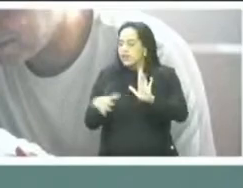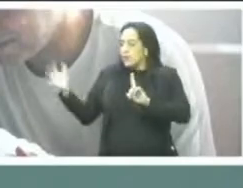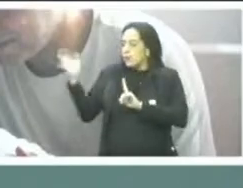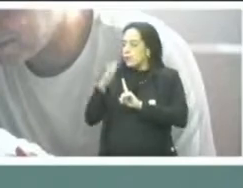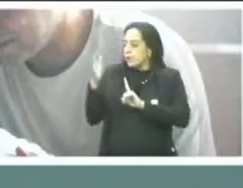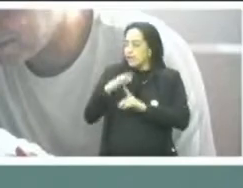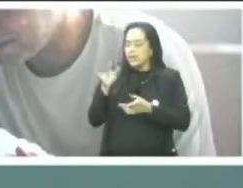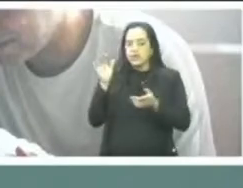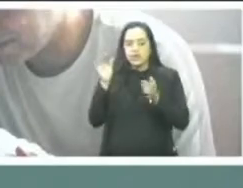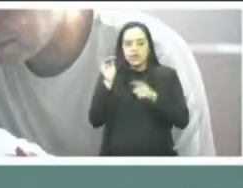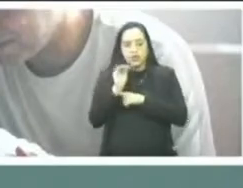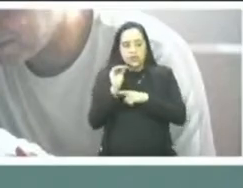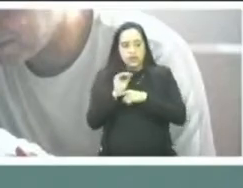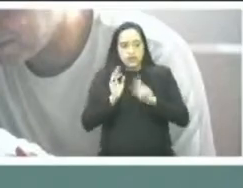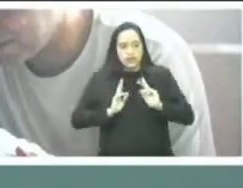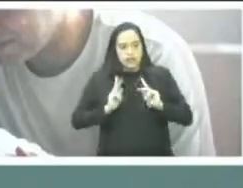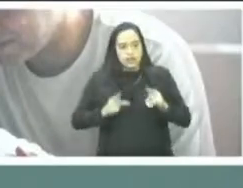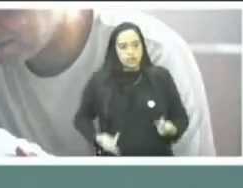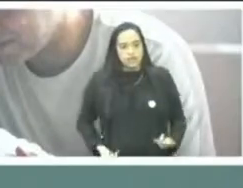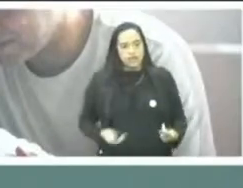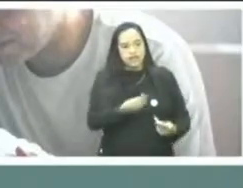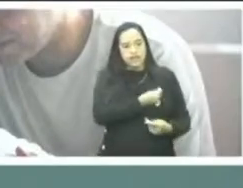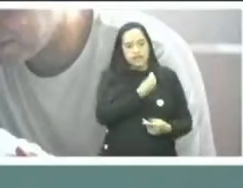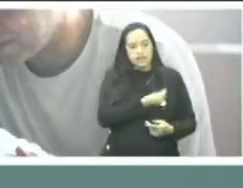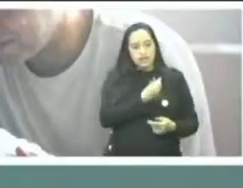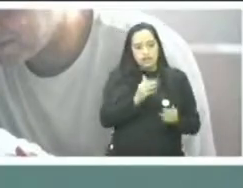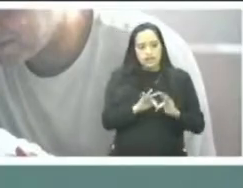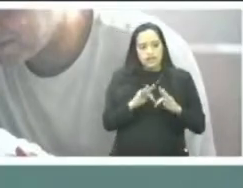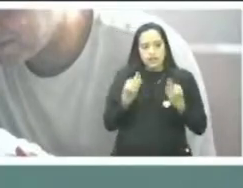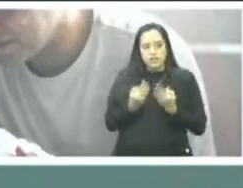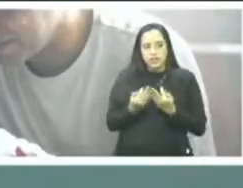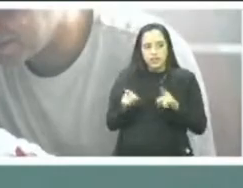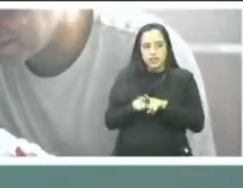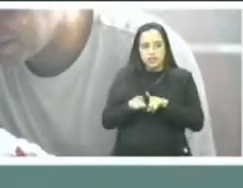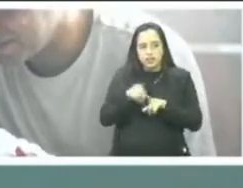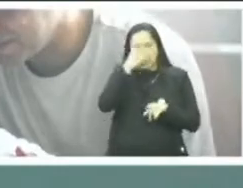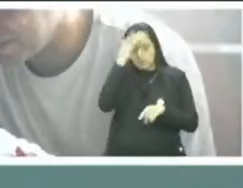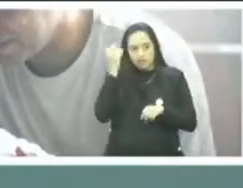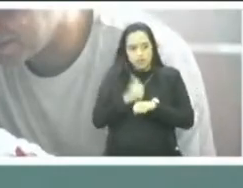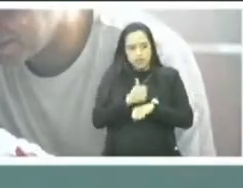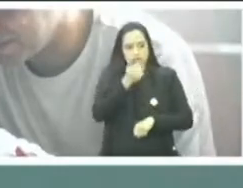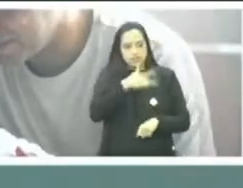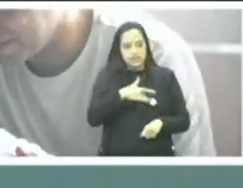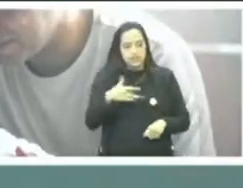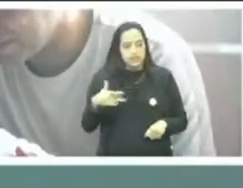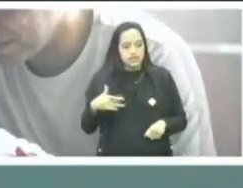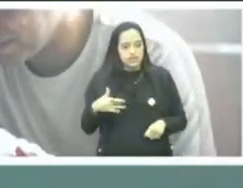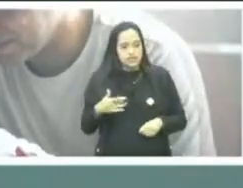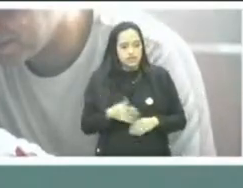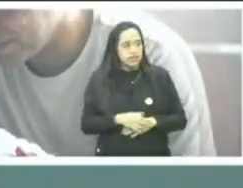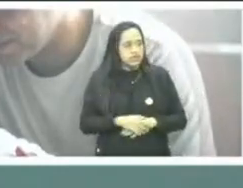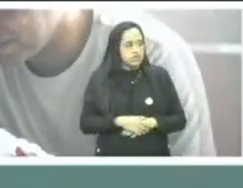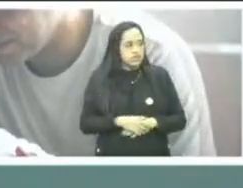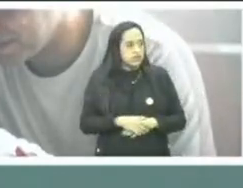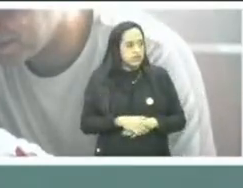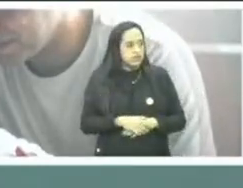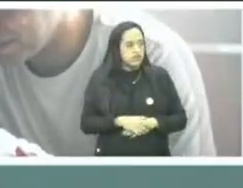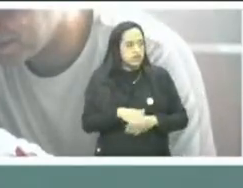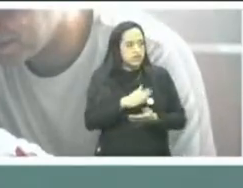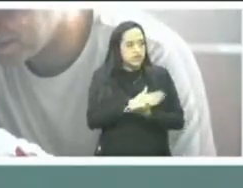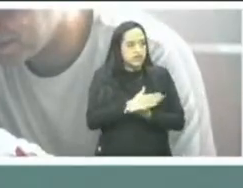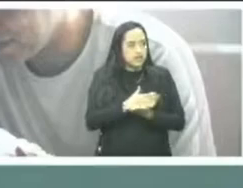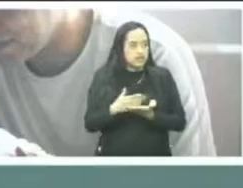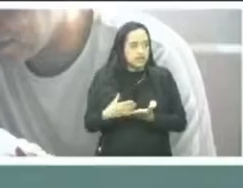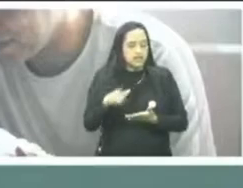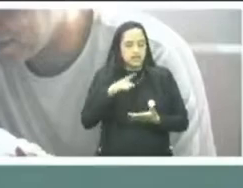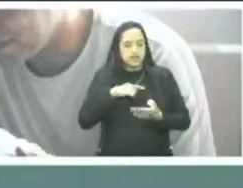cuidado humanizado na vida das famílias e dos profissionais da saúde. Para começar, temos a